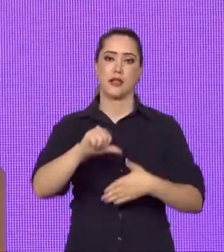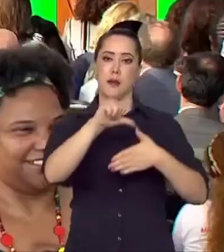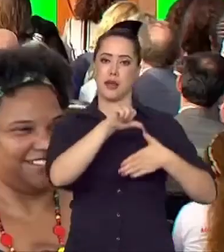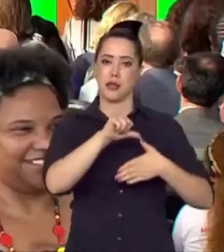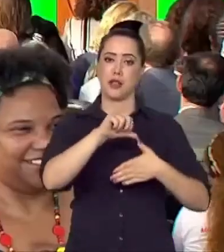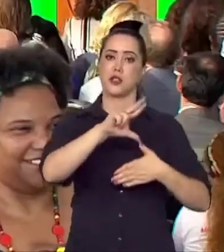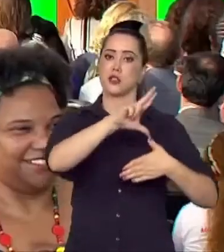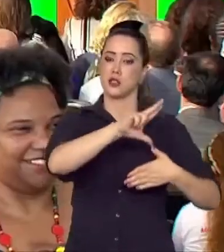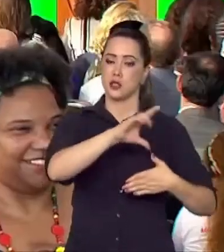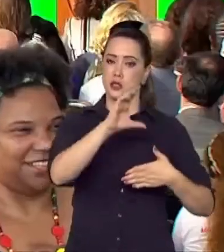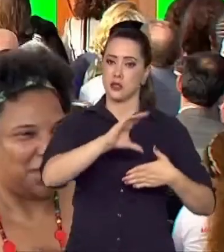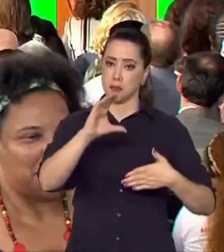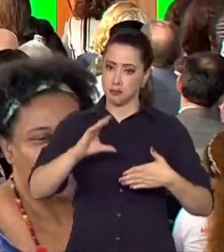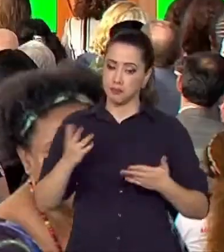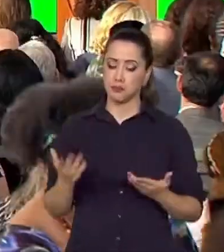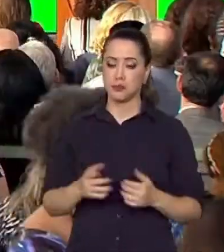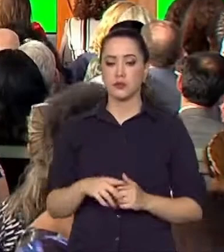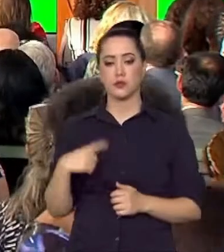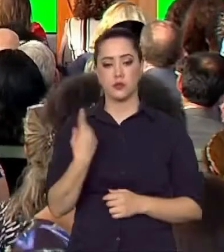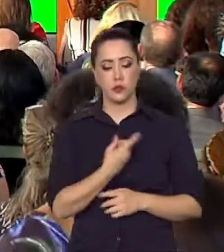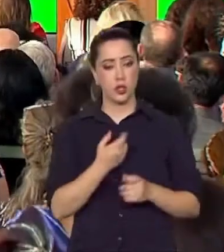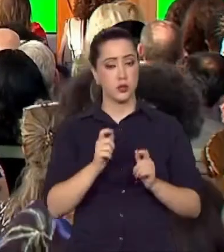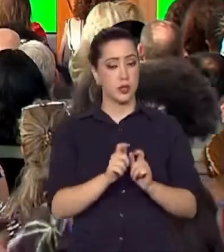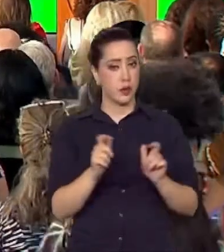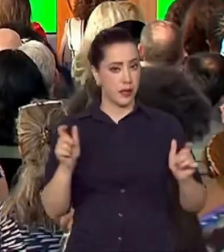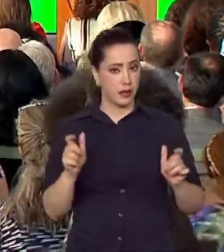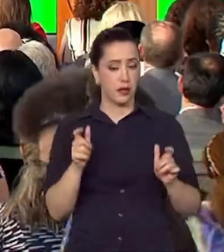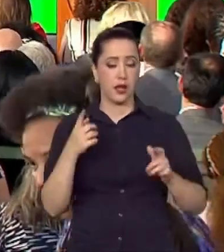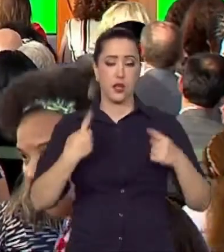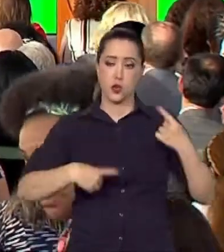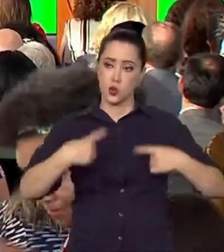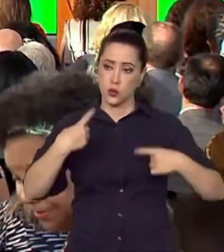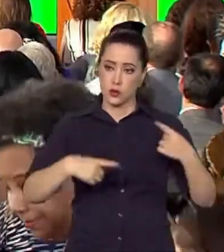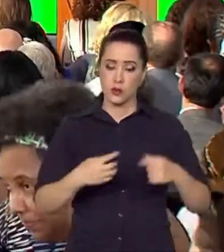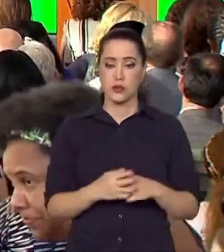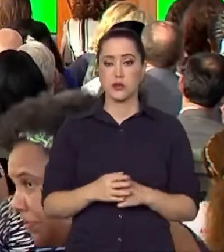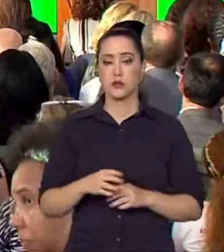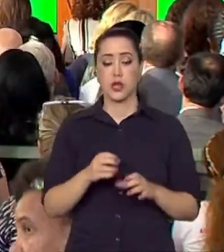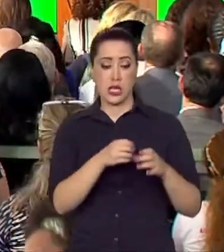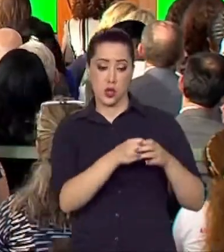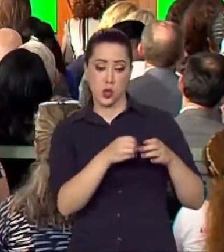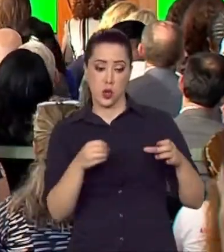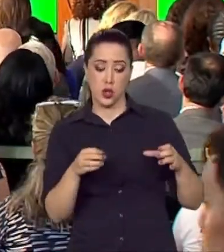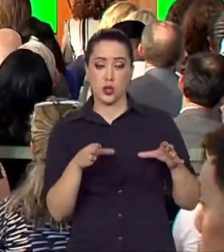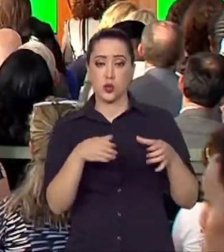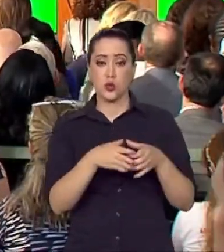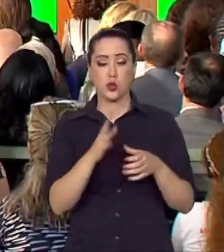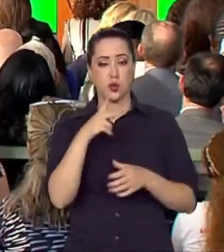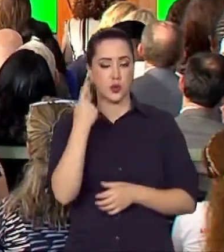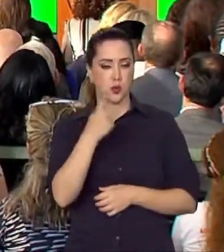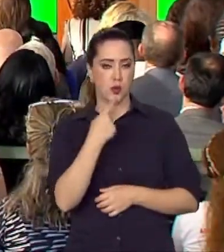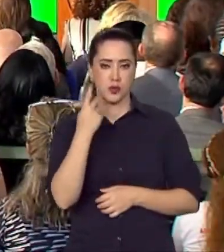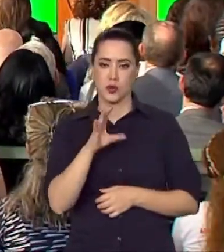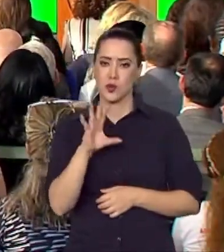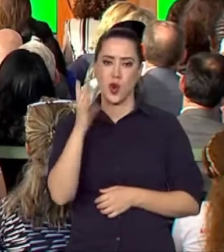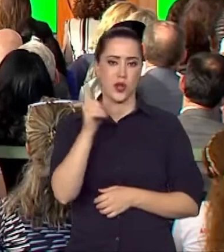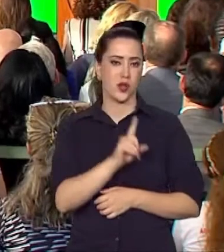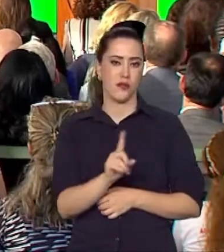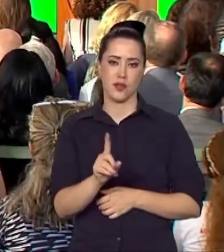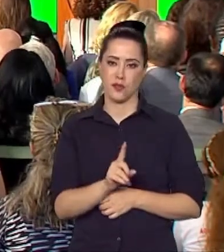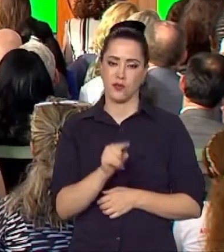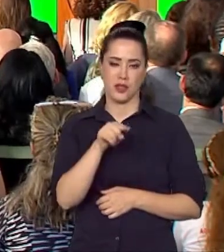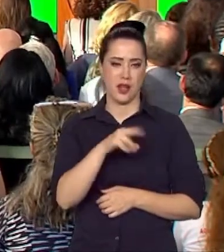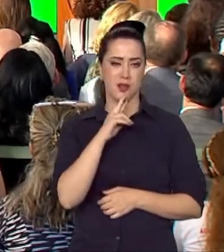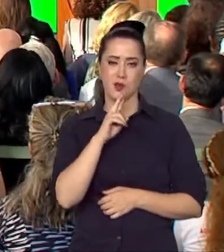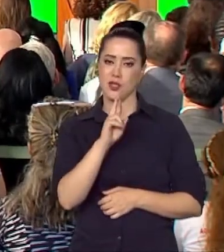a gente tem que subir um pouco a régua dessa discussão. As cotas dos partidos já não são suficientes, elas